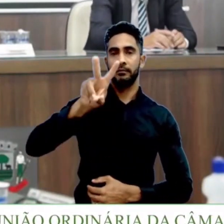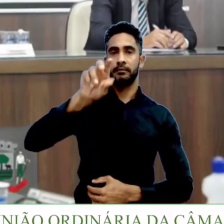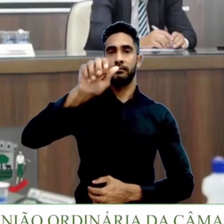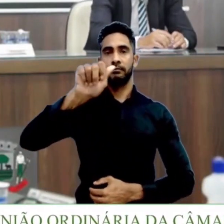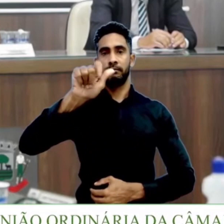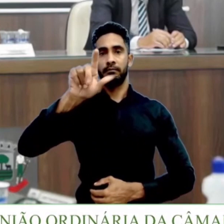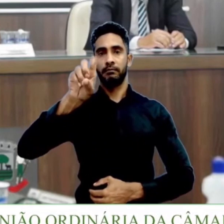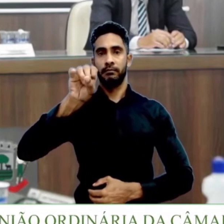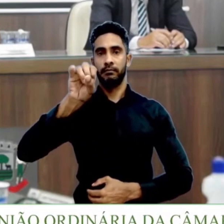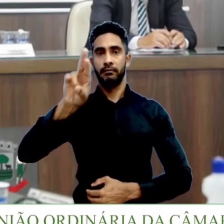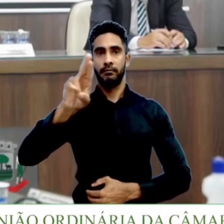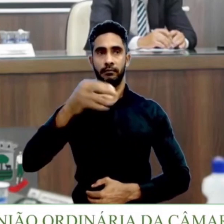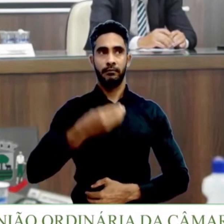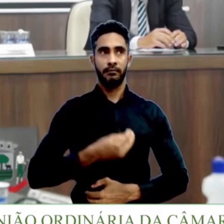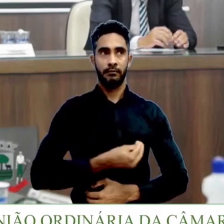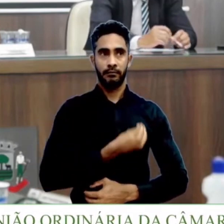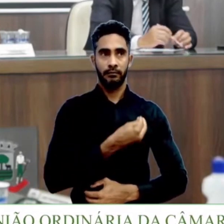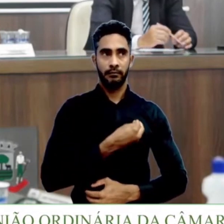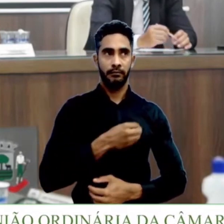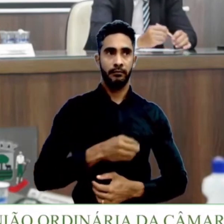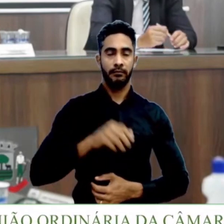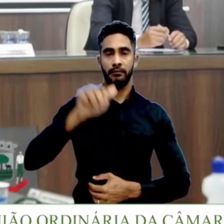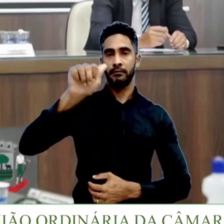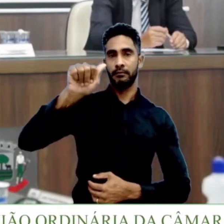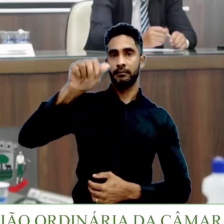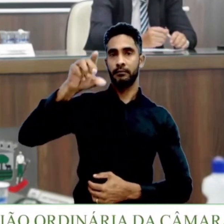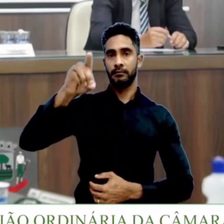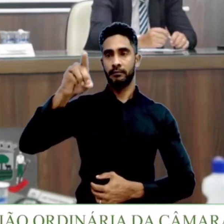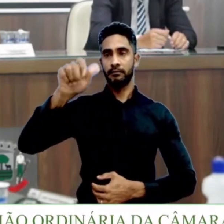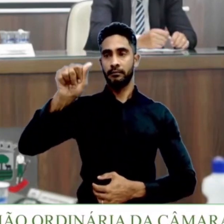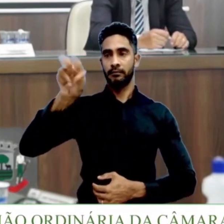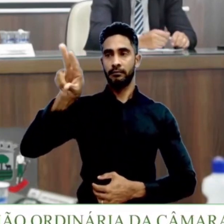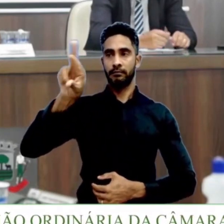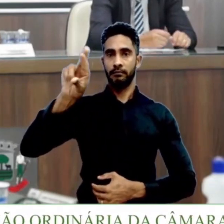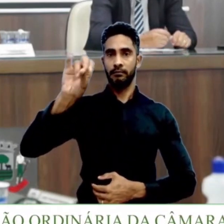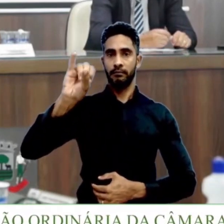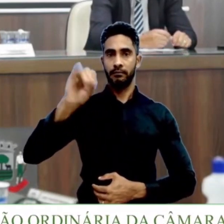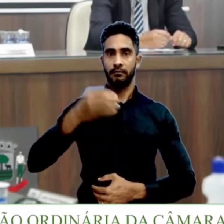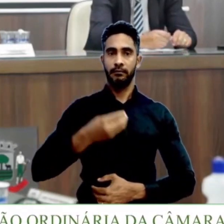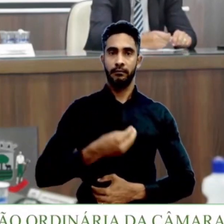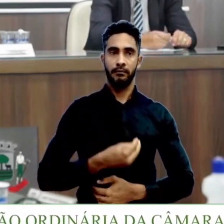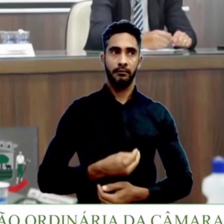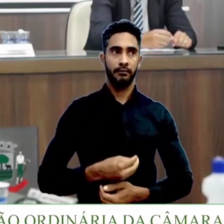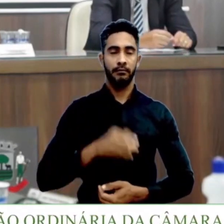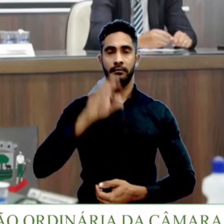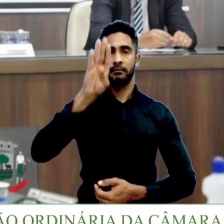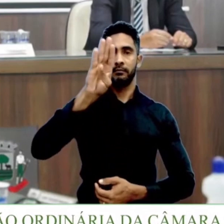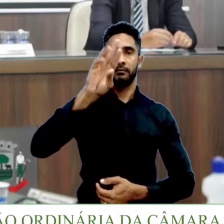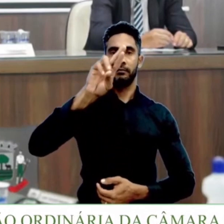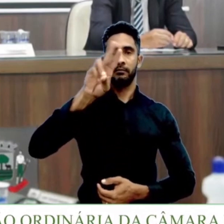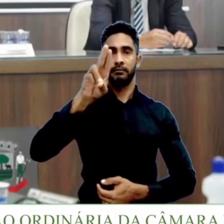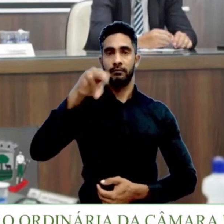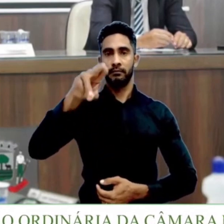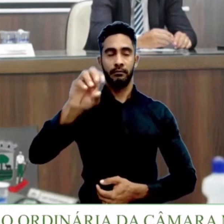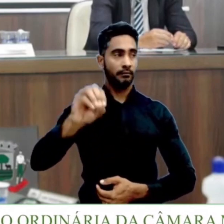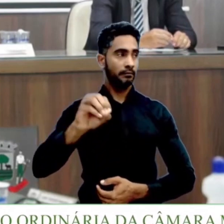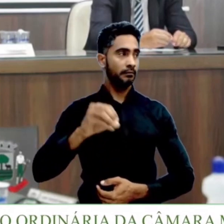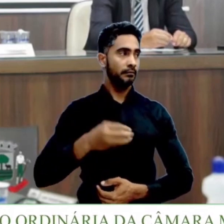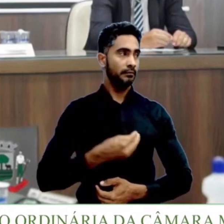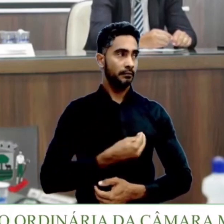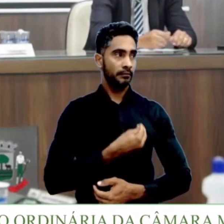dos Santos Silva. Presente. Adauri Soares Cordeiro. Bruno Henrique de Oliveira